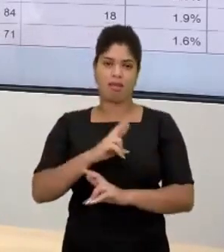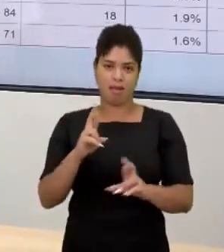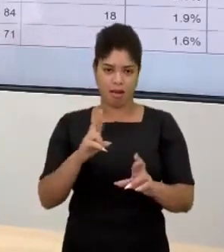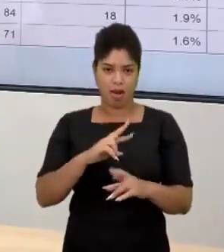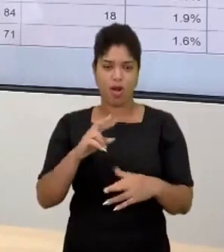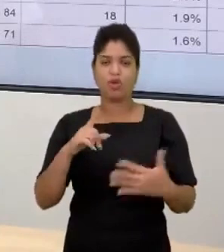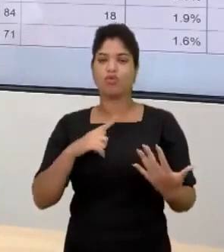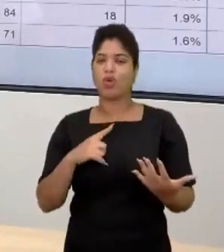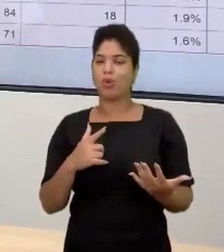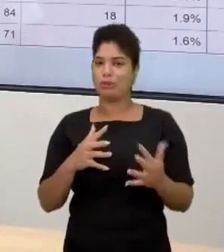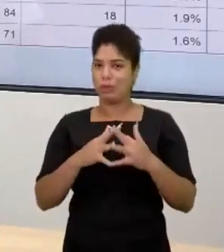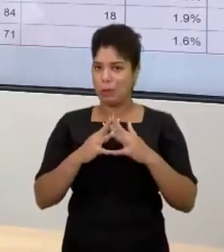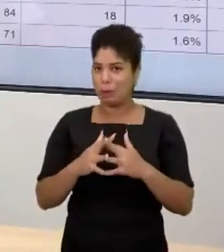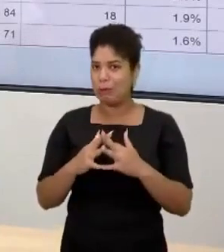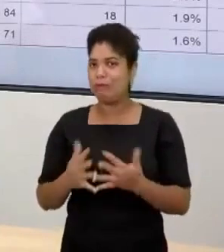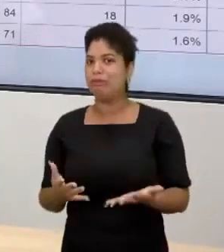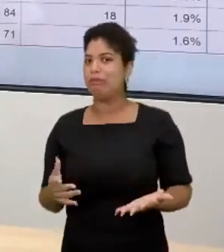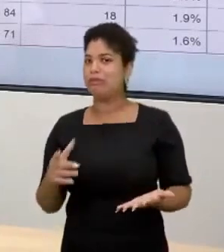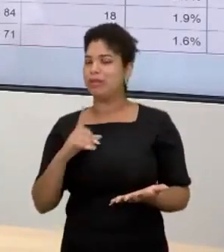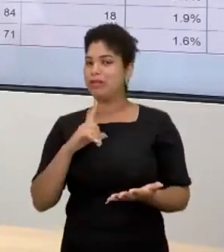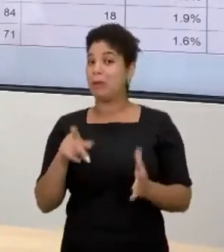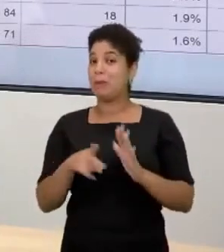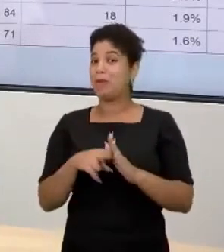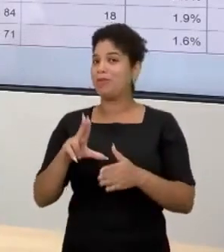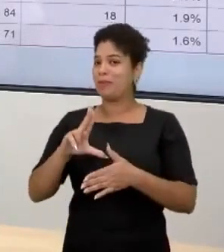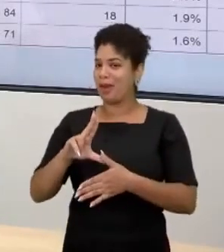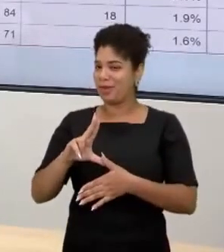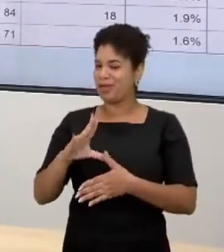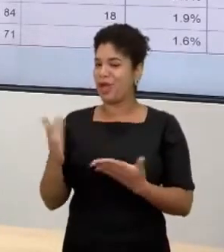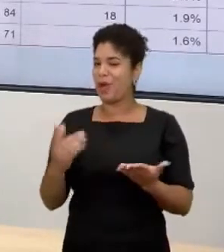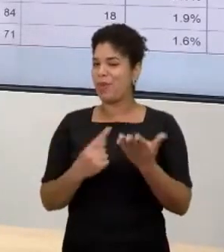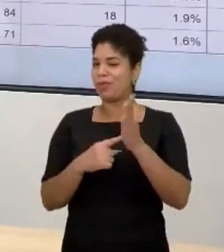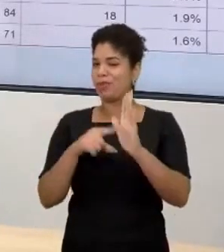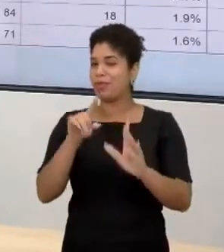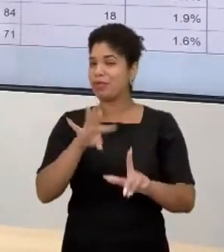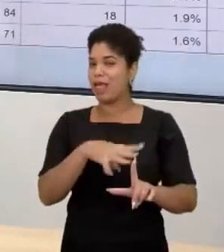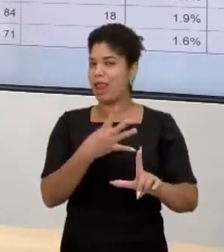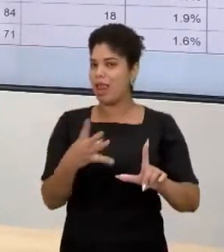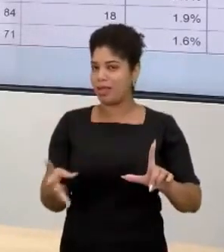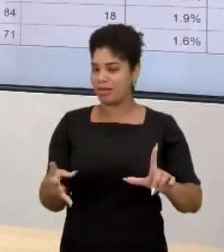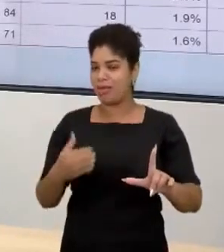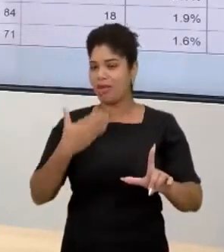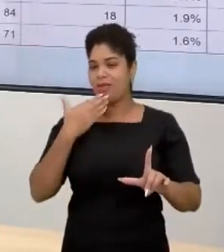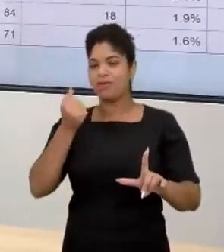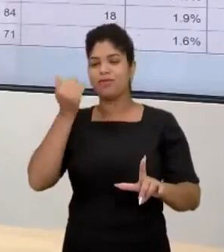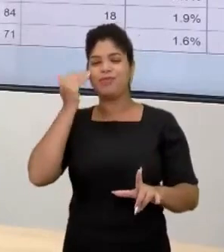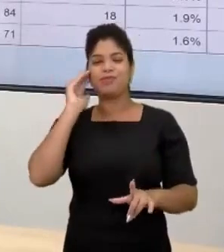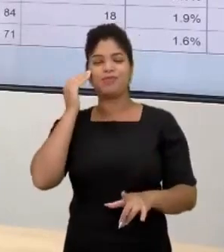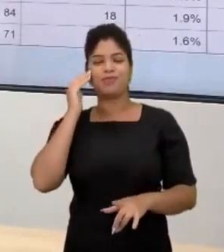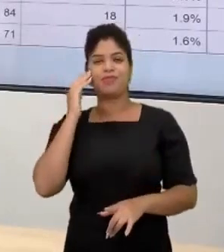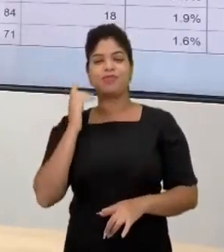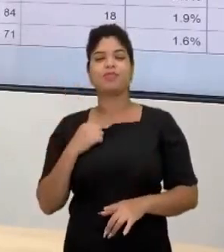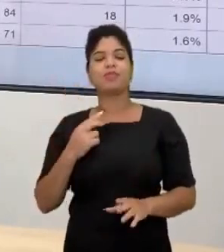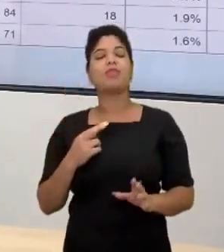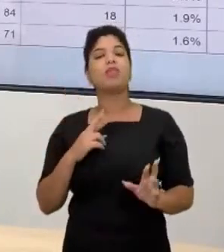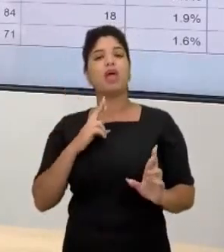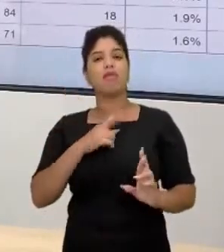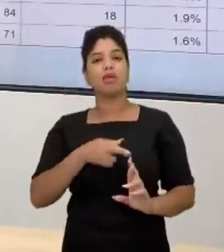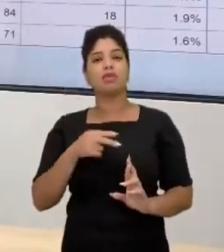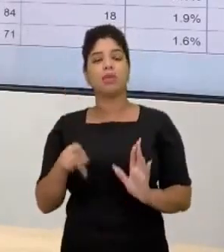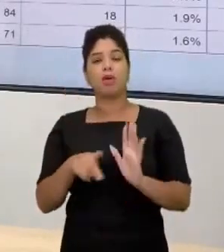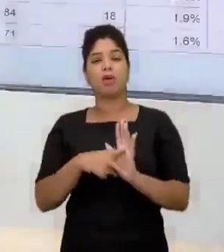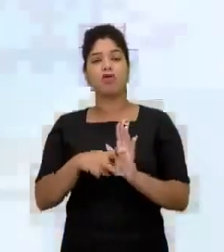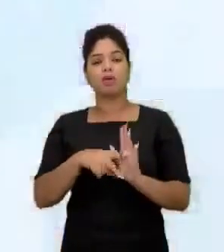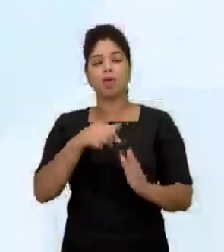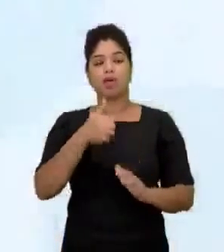relações aí no processo da América Latina, eu trouxe para vocês aí um exemplo, né, mostrando aí uma referência dos 10